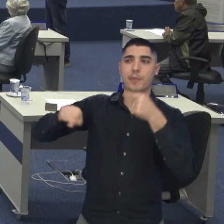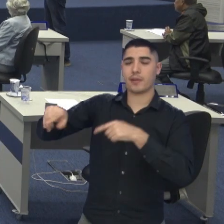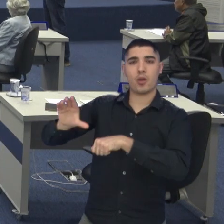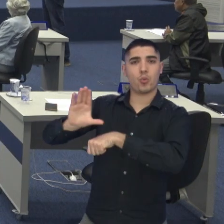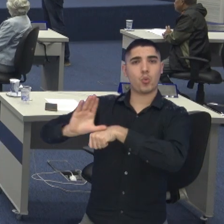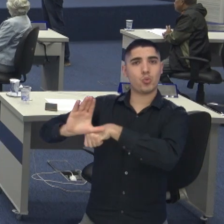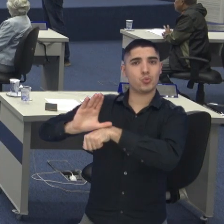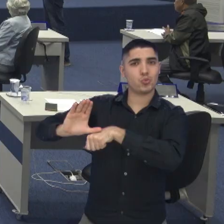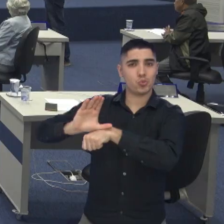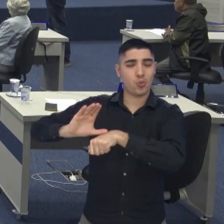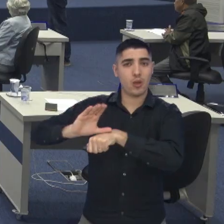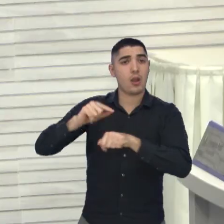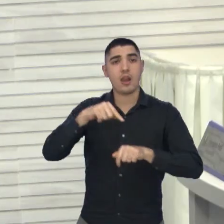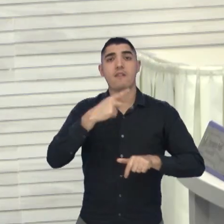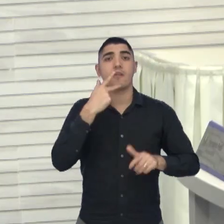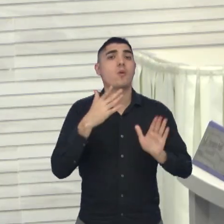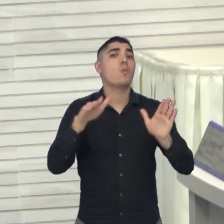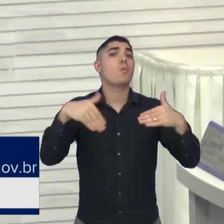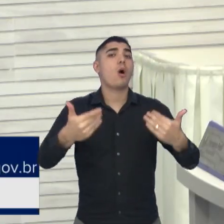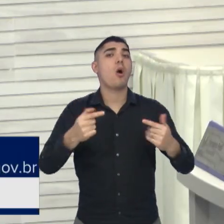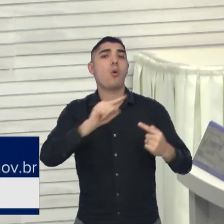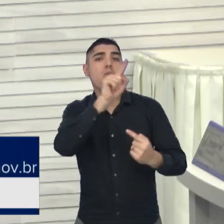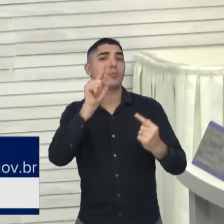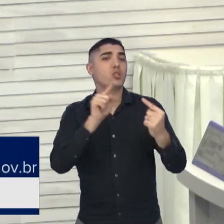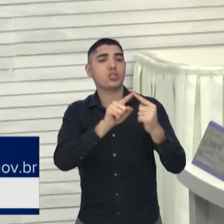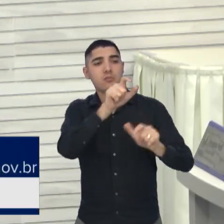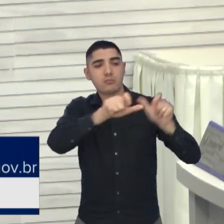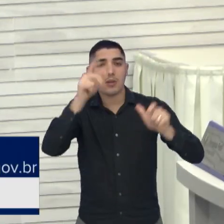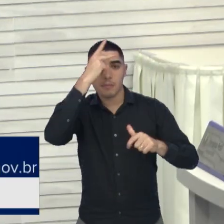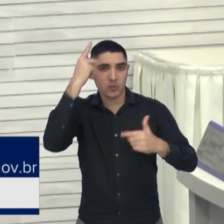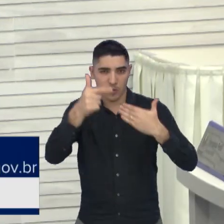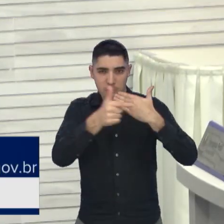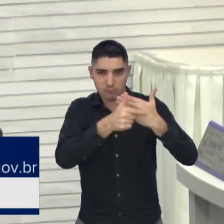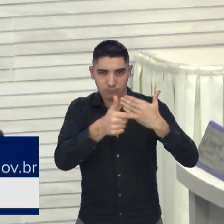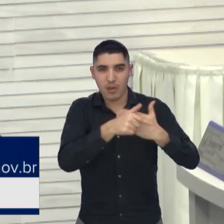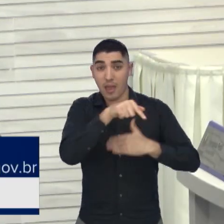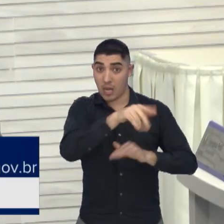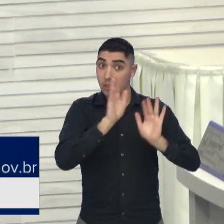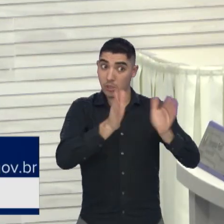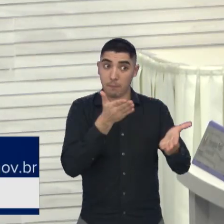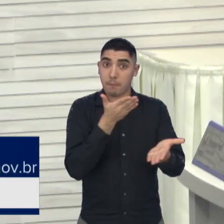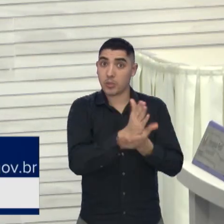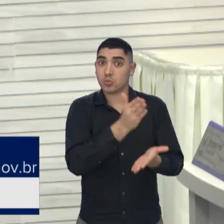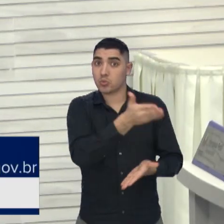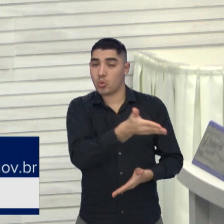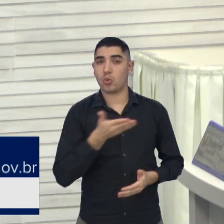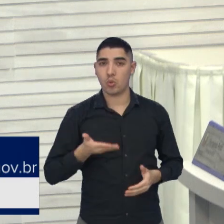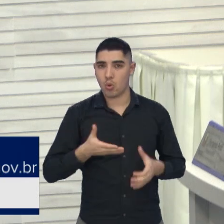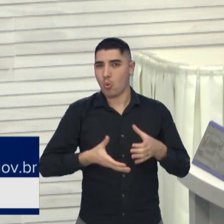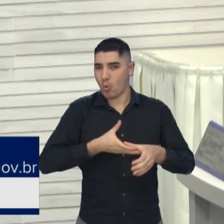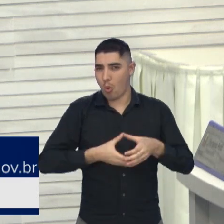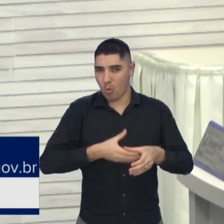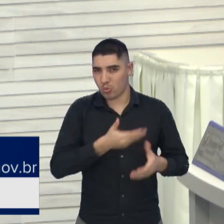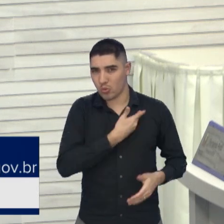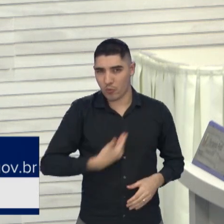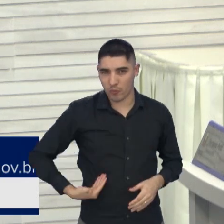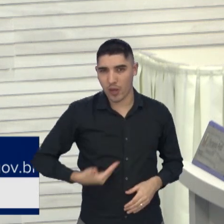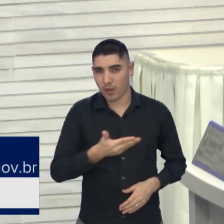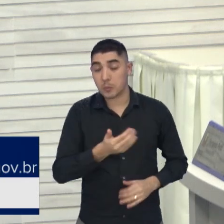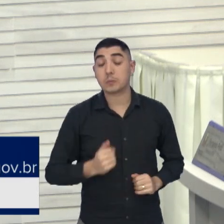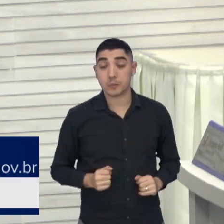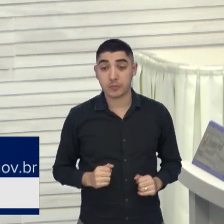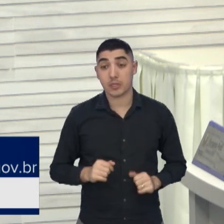as atribuições do cargo, de quem já é concursado. Outro detalhe, precisaríamos de